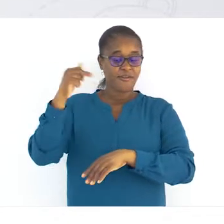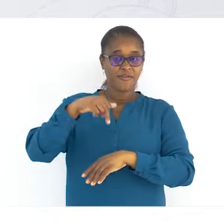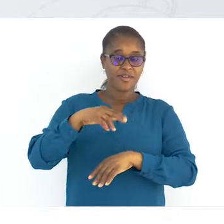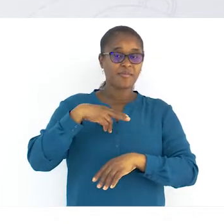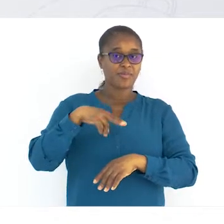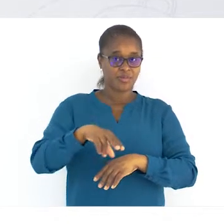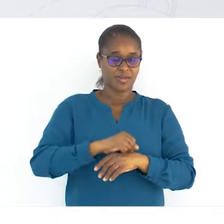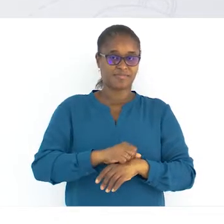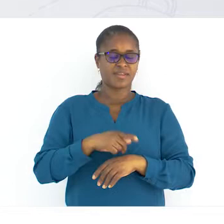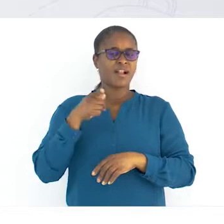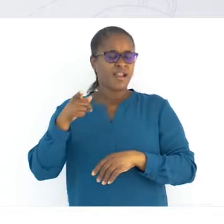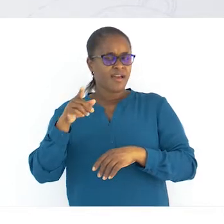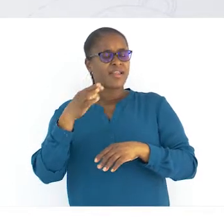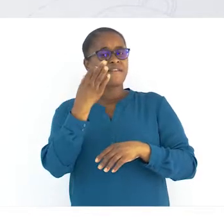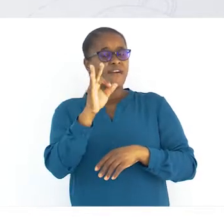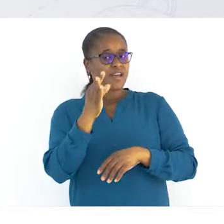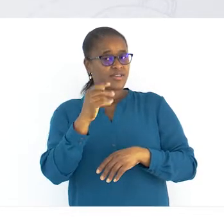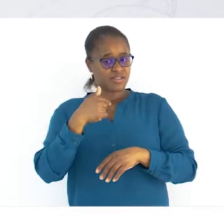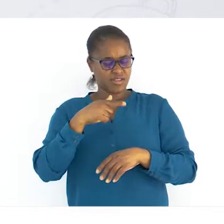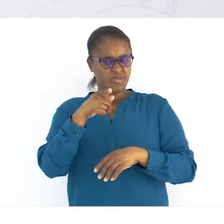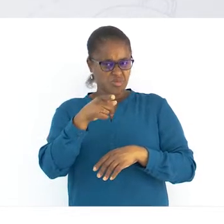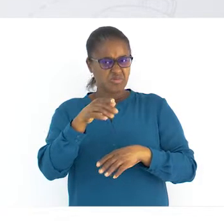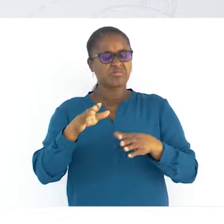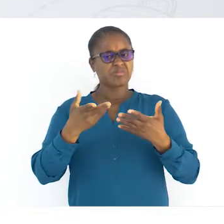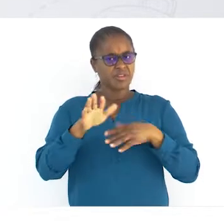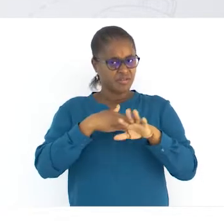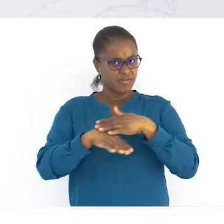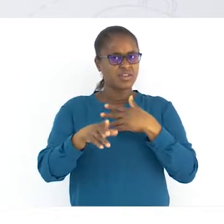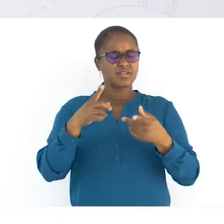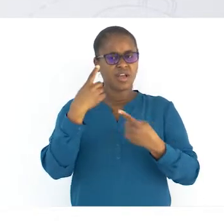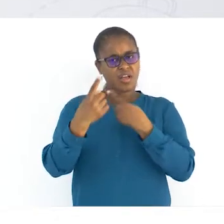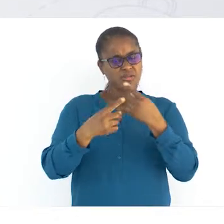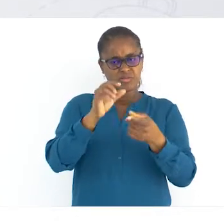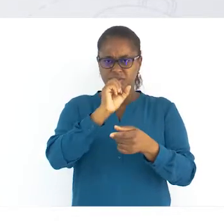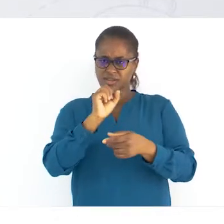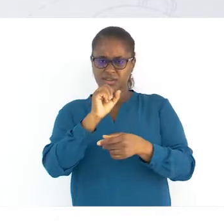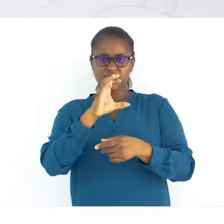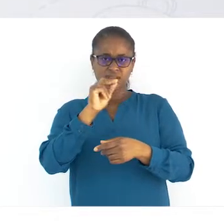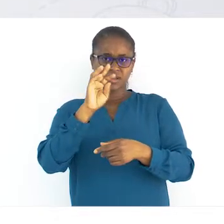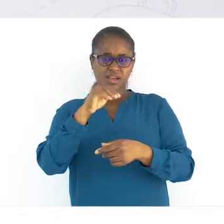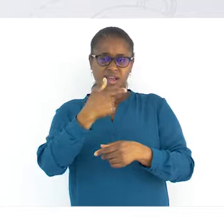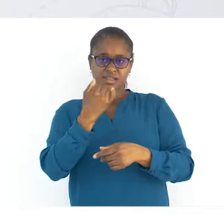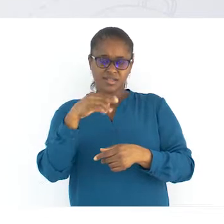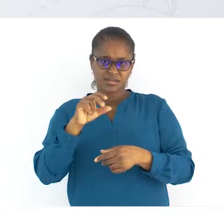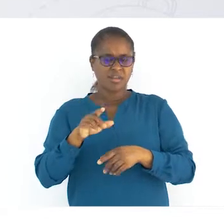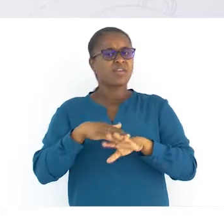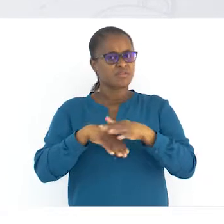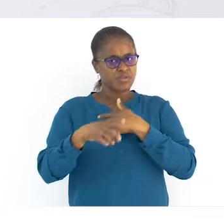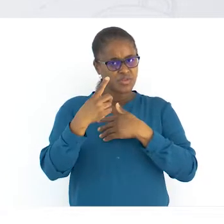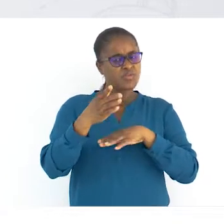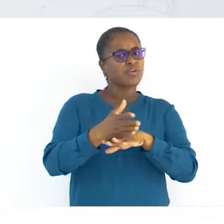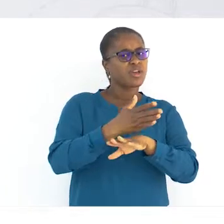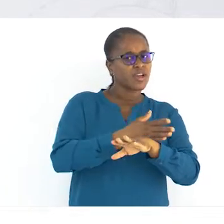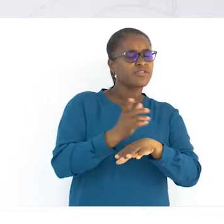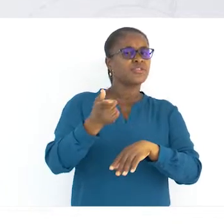Portugal, em França, chegaste a fazer algum casting, Diana? Fiz um. Foi mesmo antes de